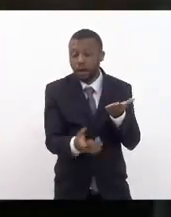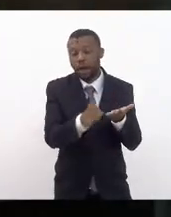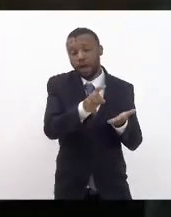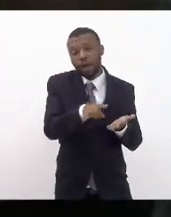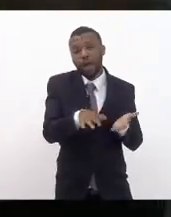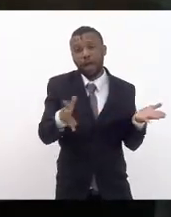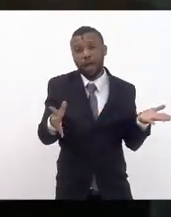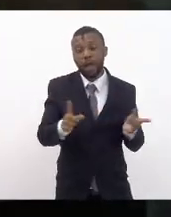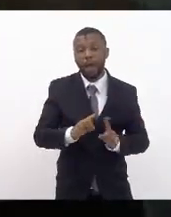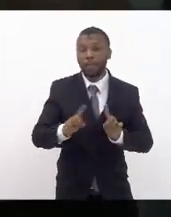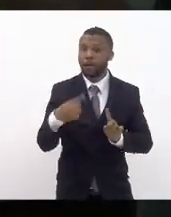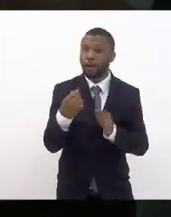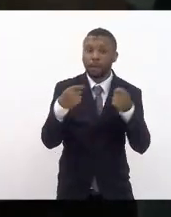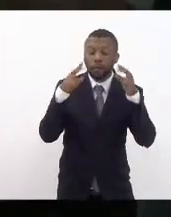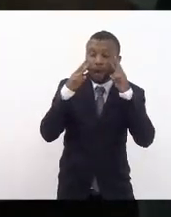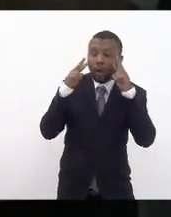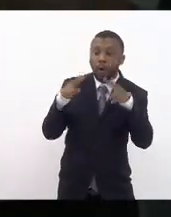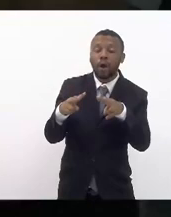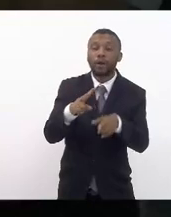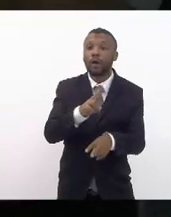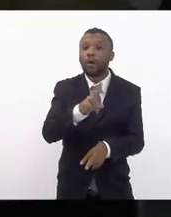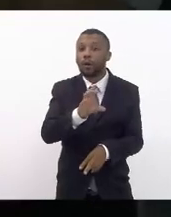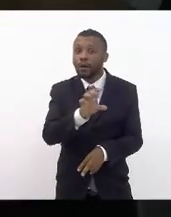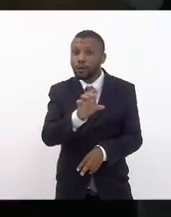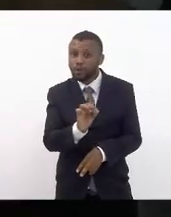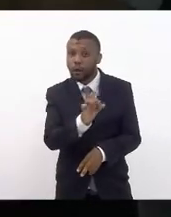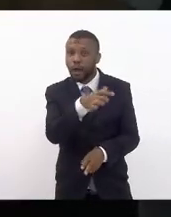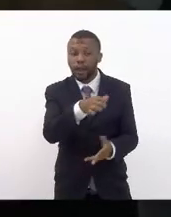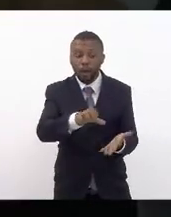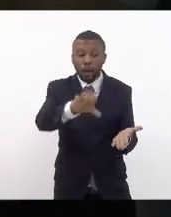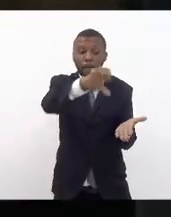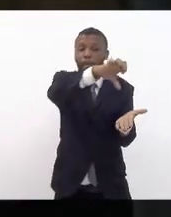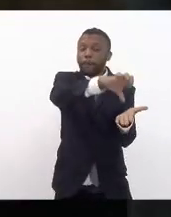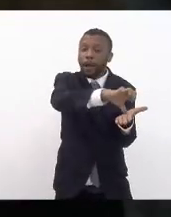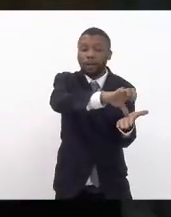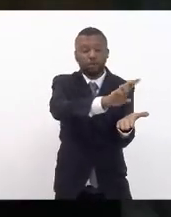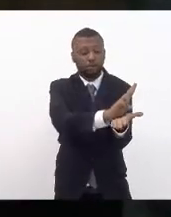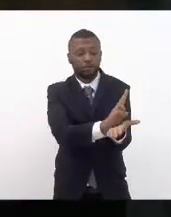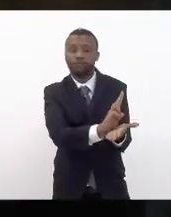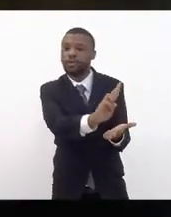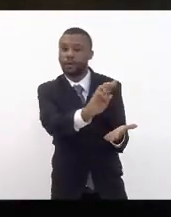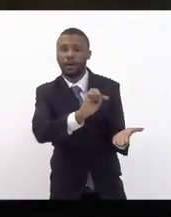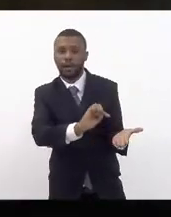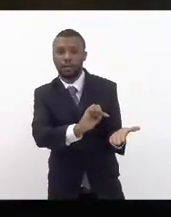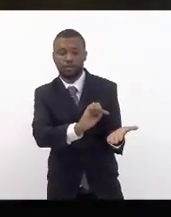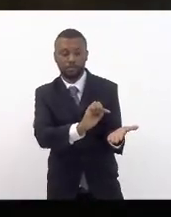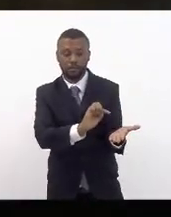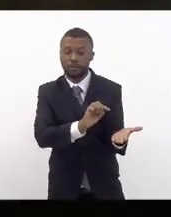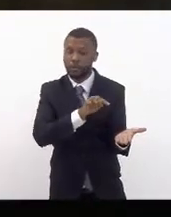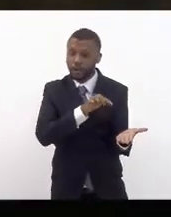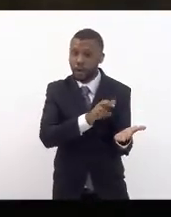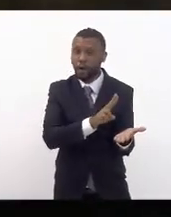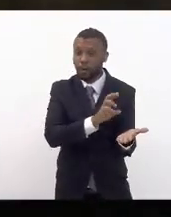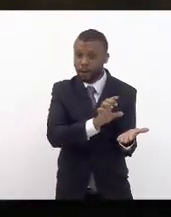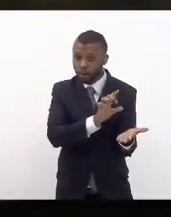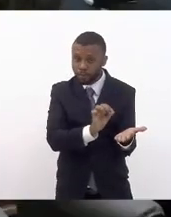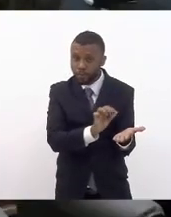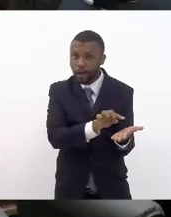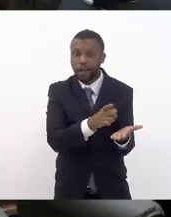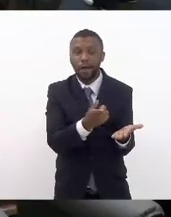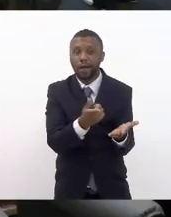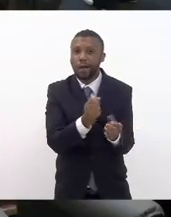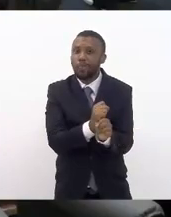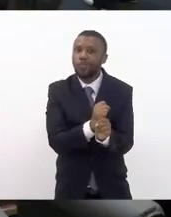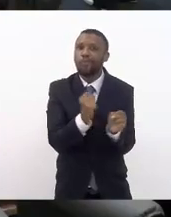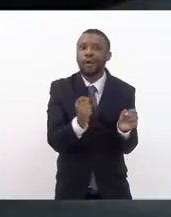precisamos reconhecer que a UESO não deixou de ser um centro universitário, que a UESO não foi capaz de manter as